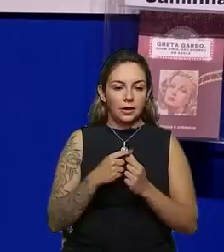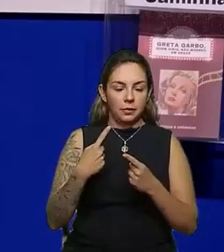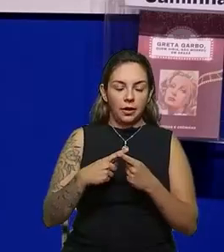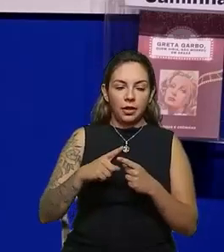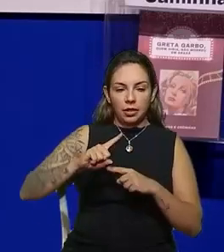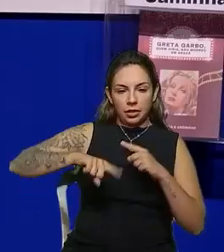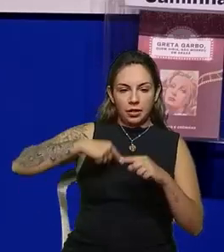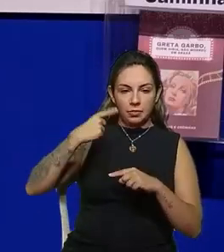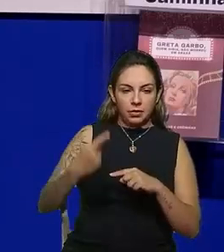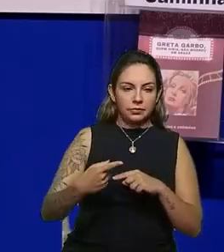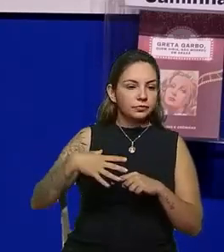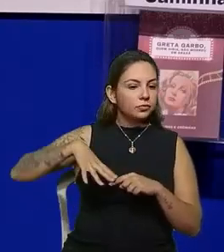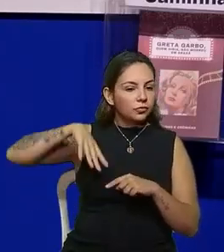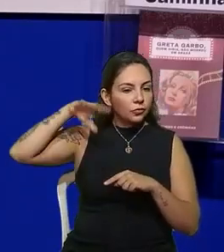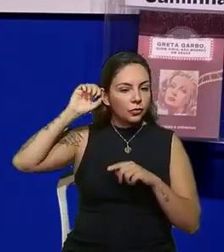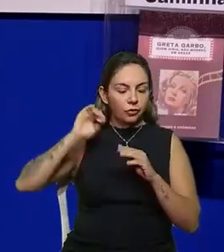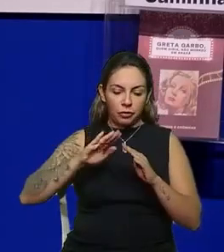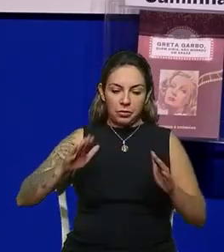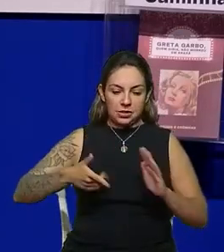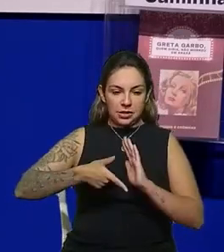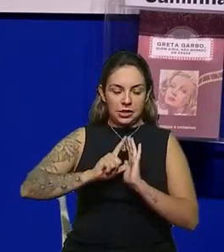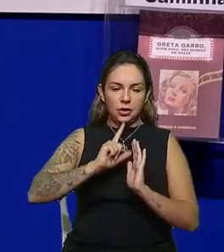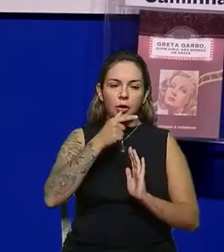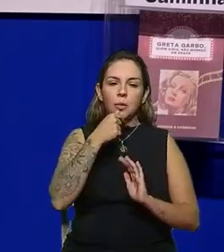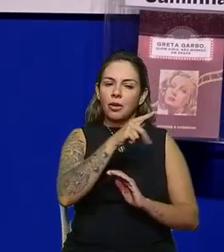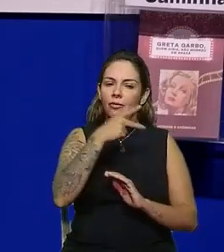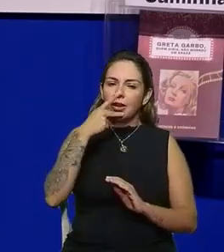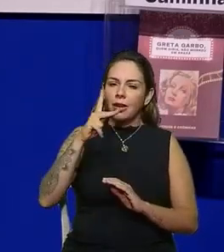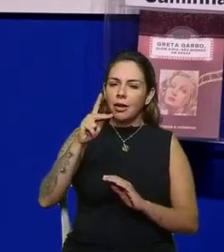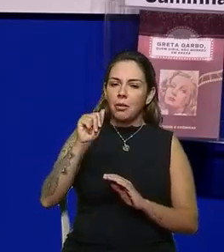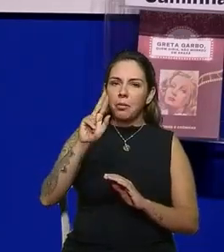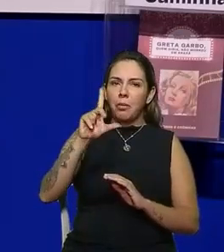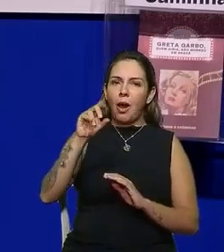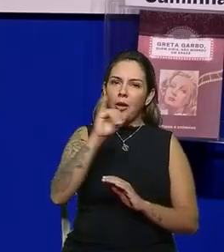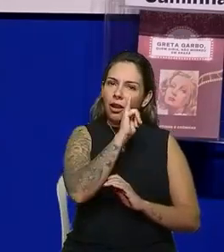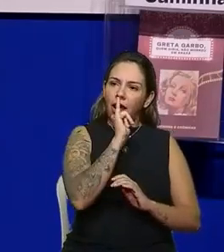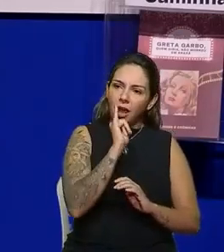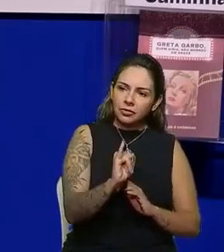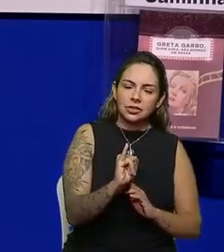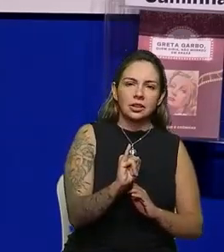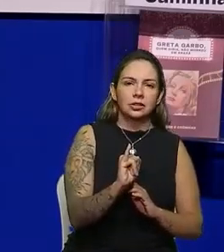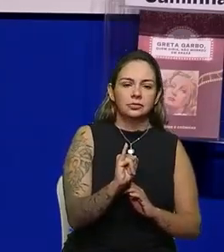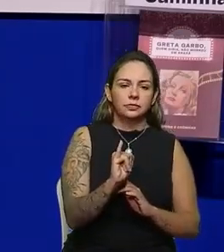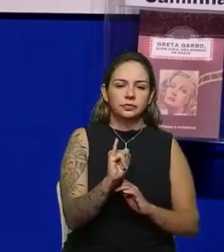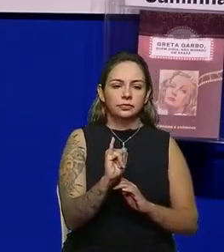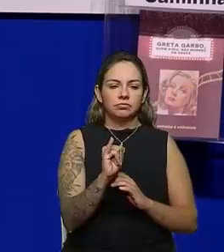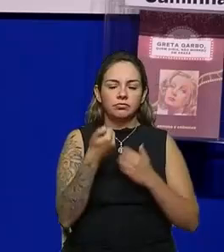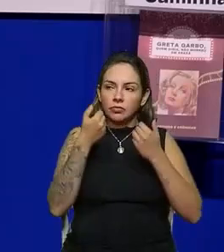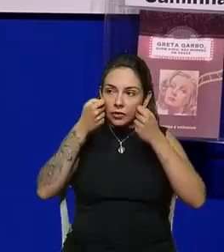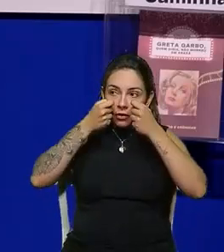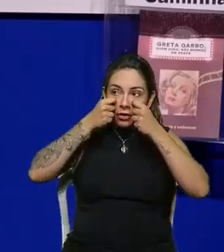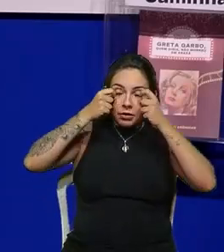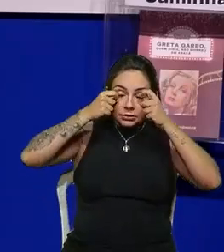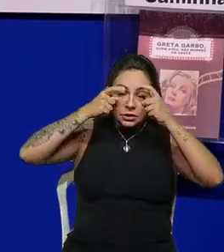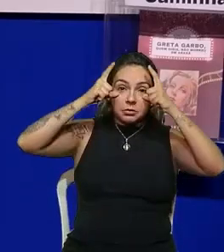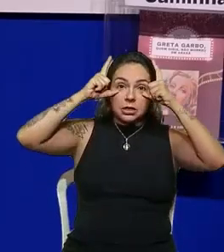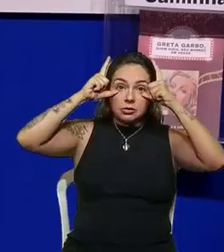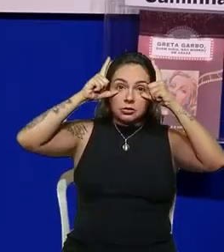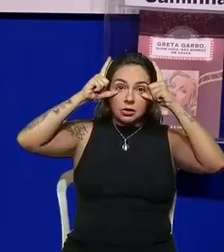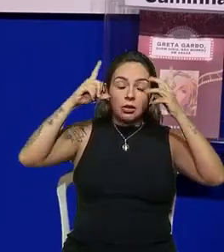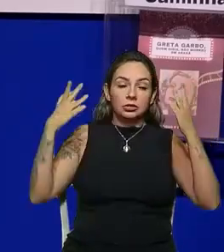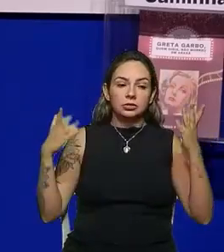porque também depois de ouvir a mesa anterior, o Paulo falando, dando esses alertas e nos abrindo os olhos, né?